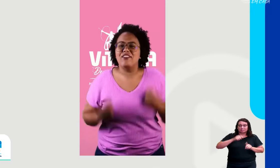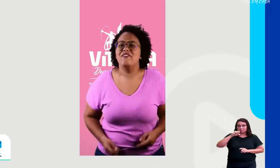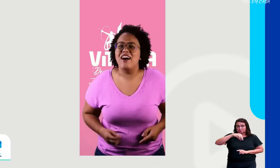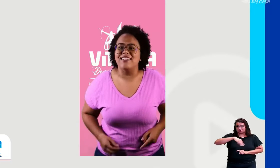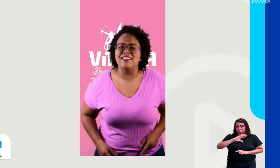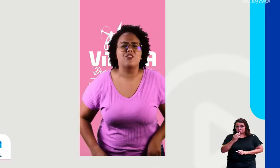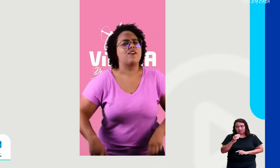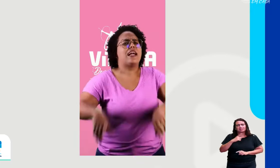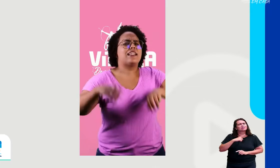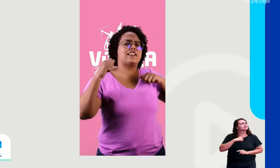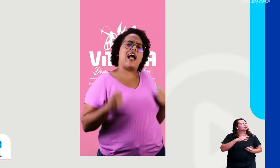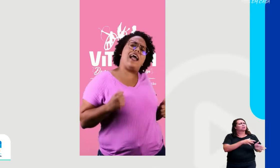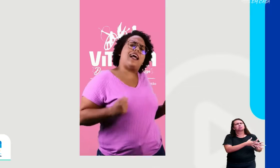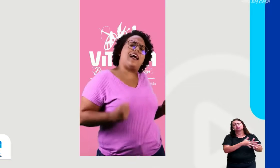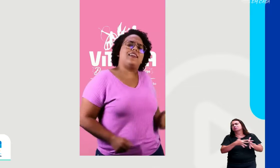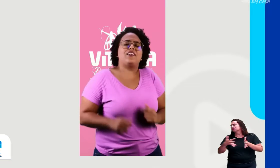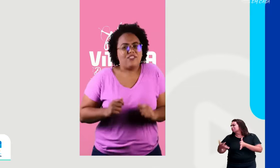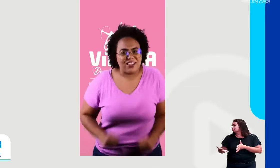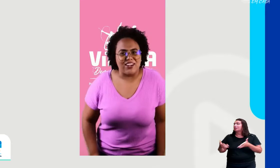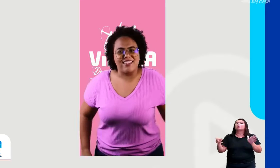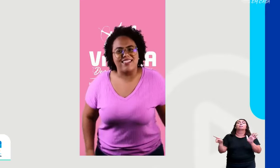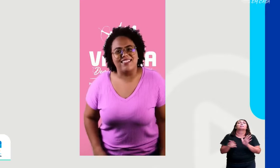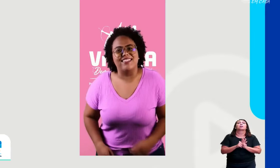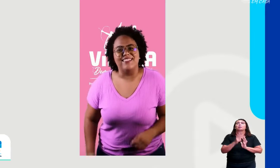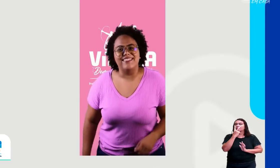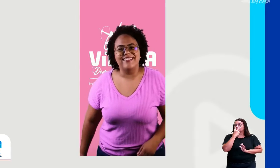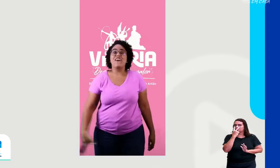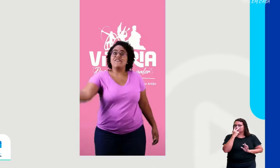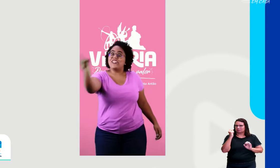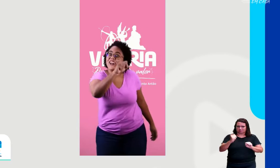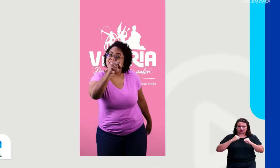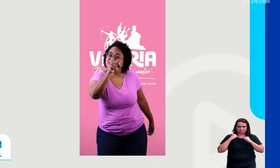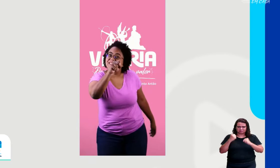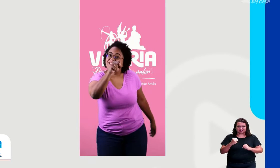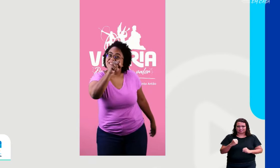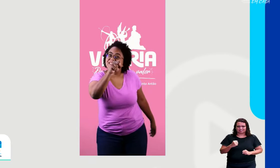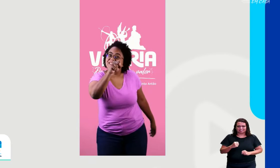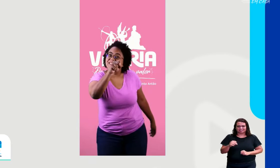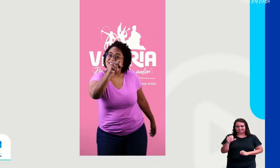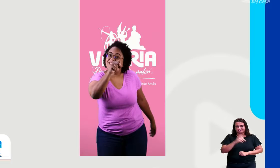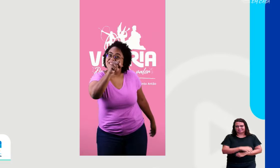inteiro vai ter vídeo falando das mulheres arretadas de Vitória de Santo Antão. Fechou?